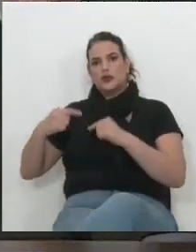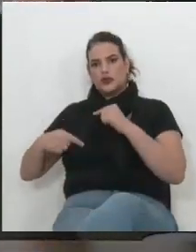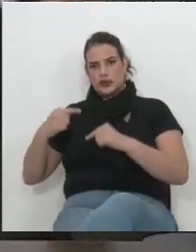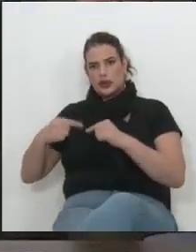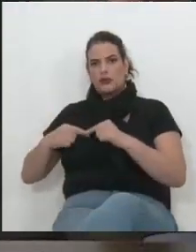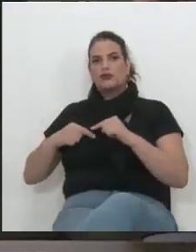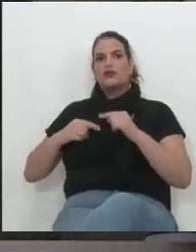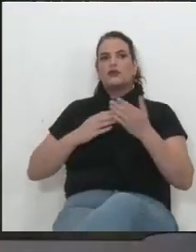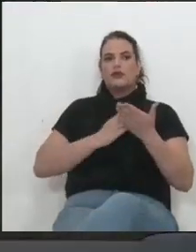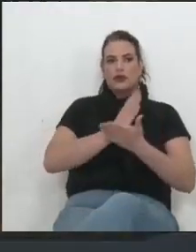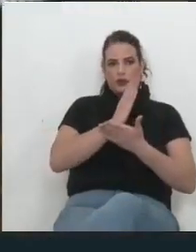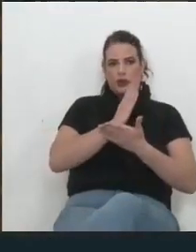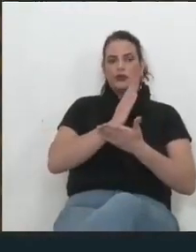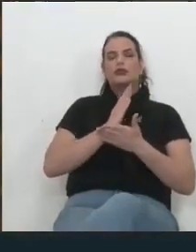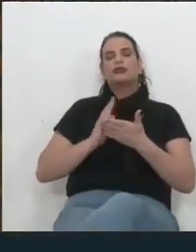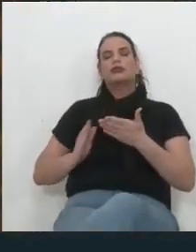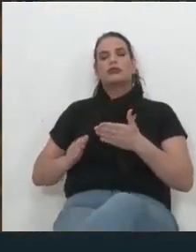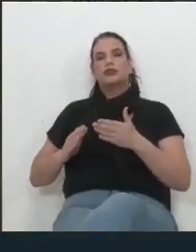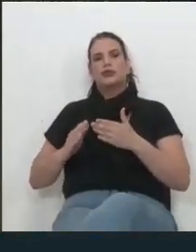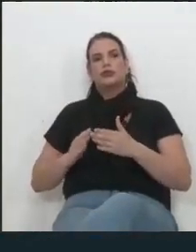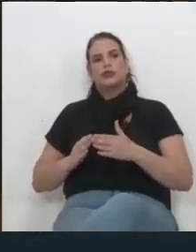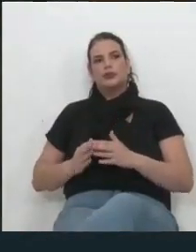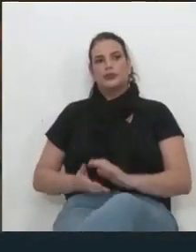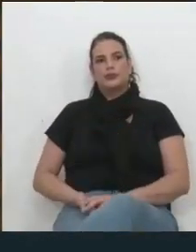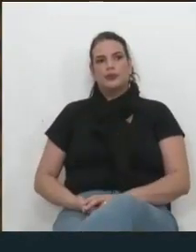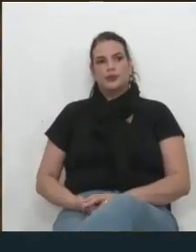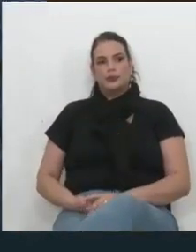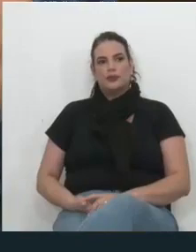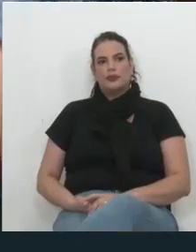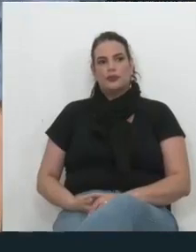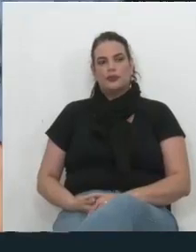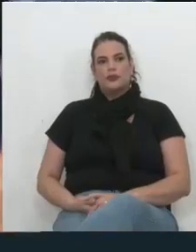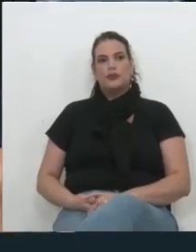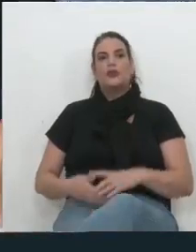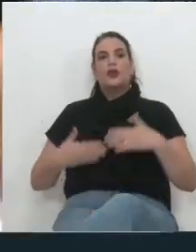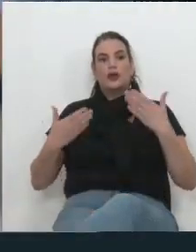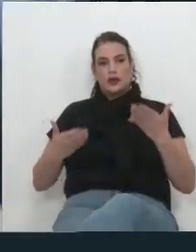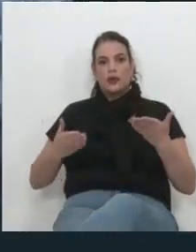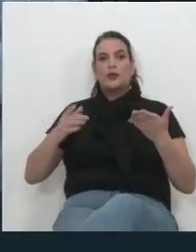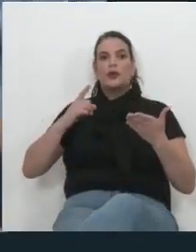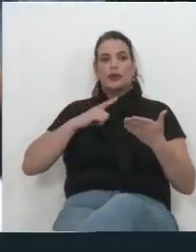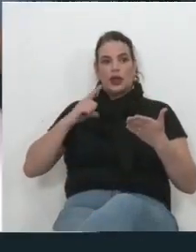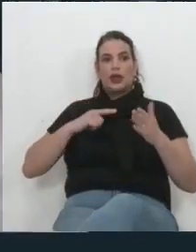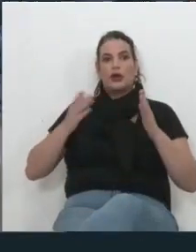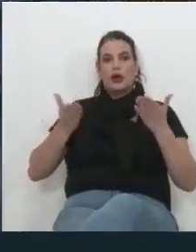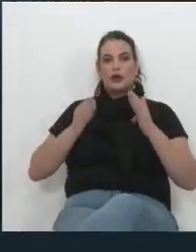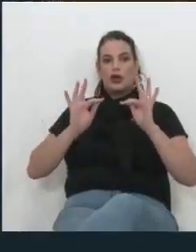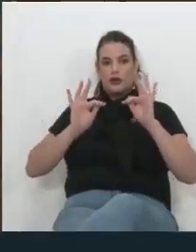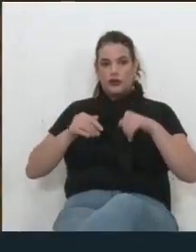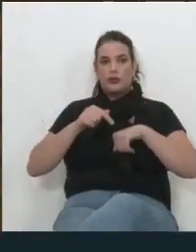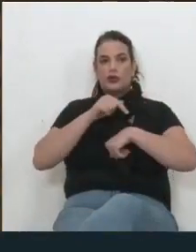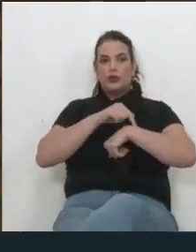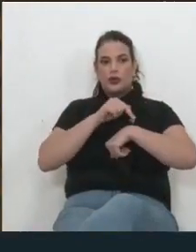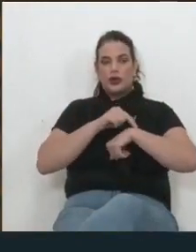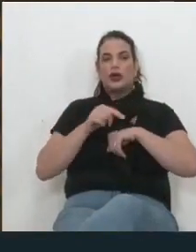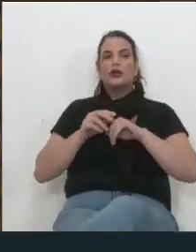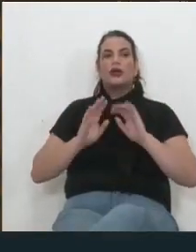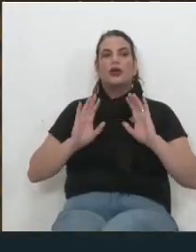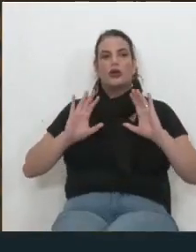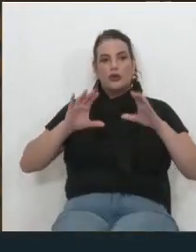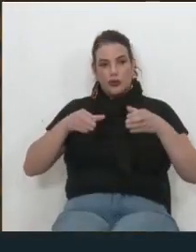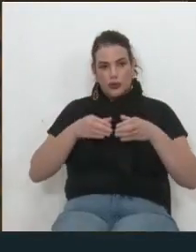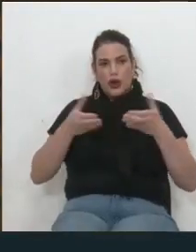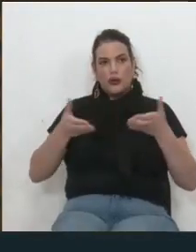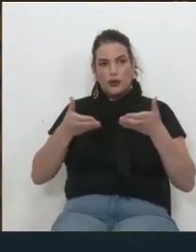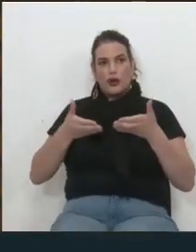a votação, aprovado, encaminhe-se. Tendo em vista o término do horário regimental destinado ao grande expediente,